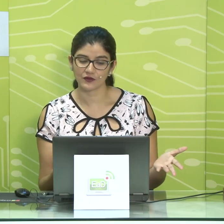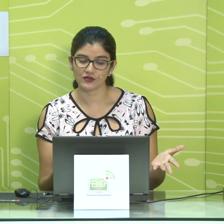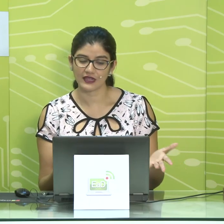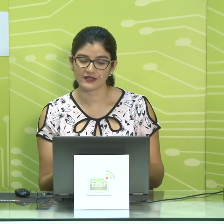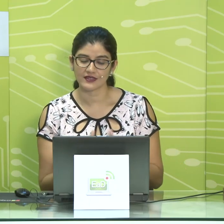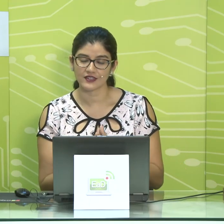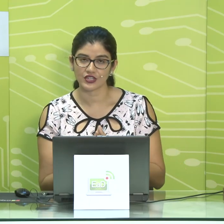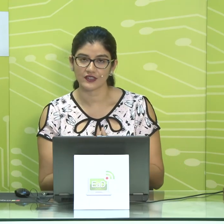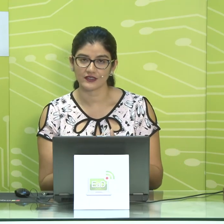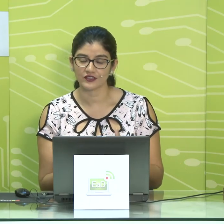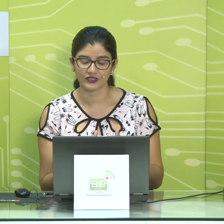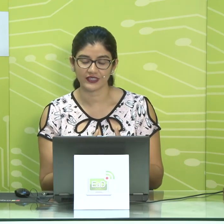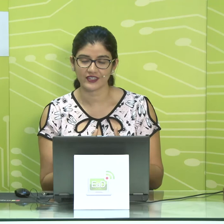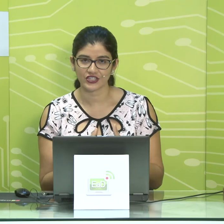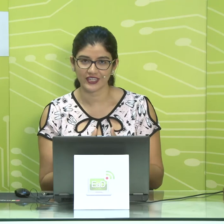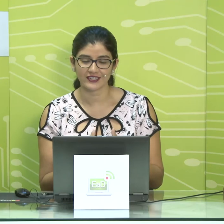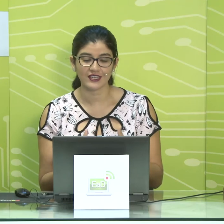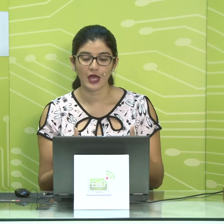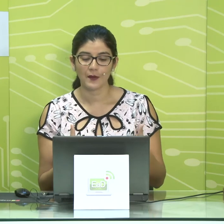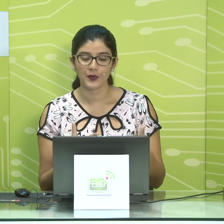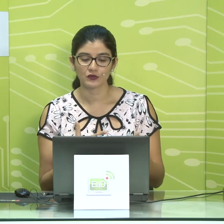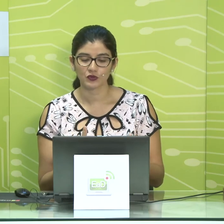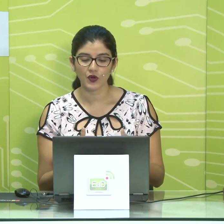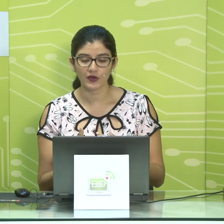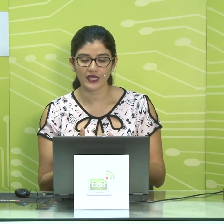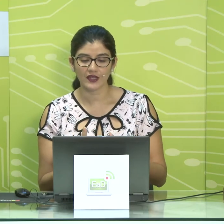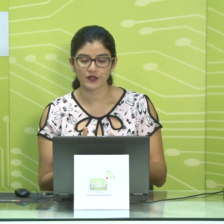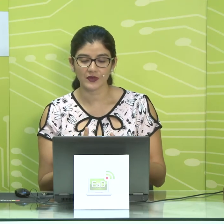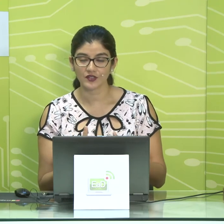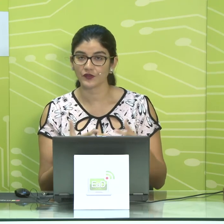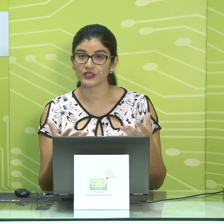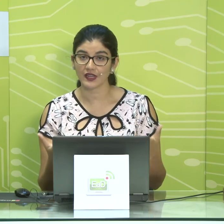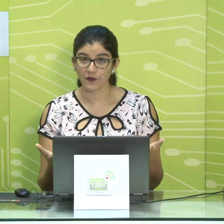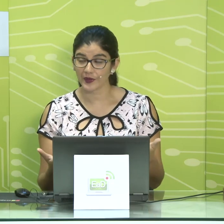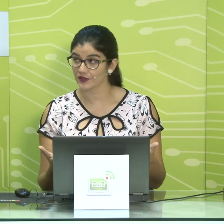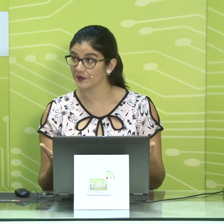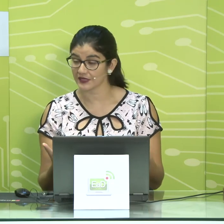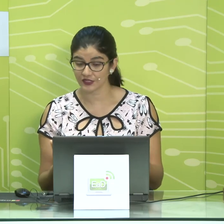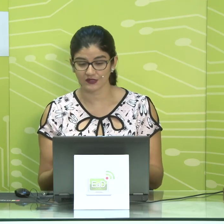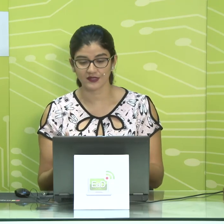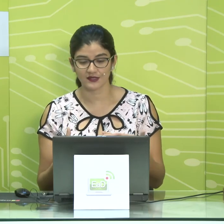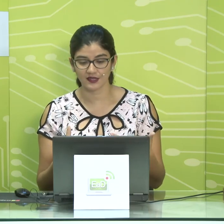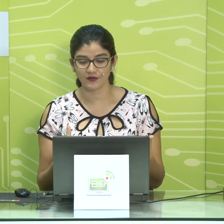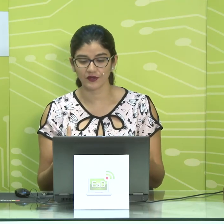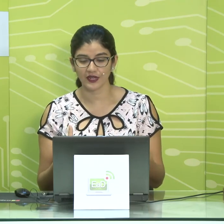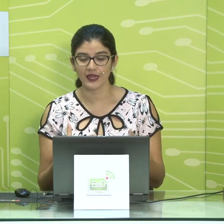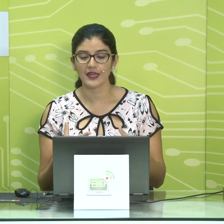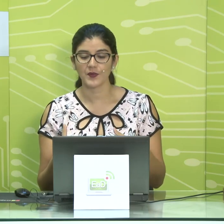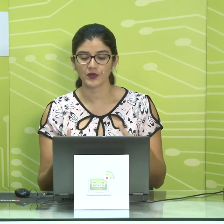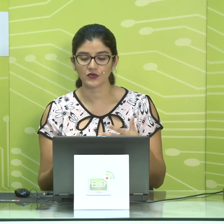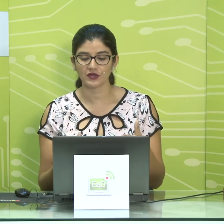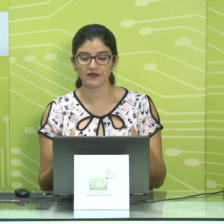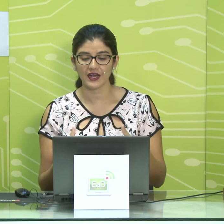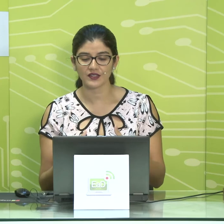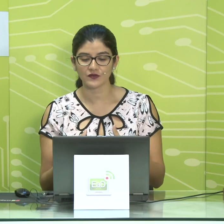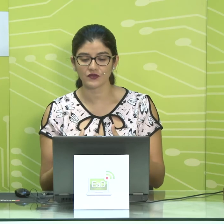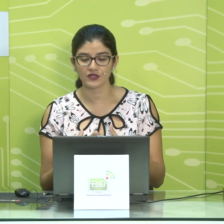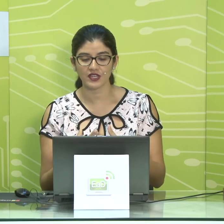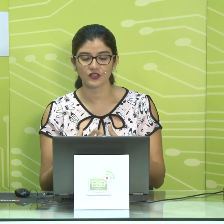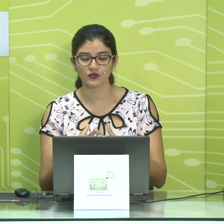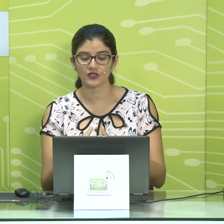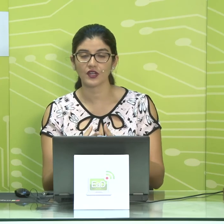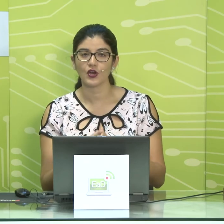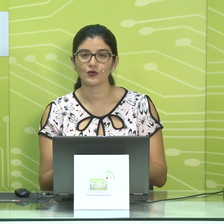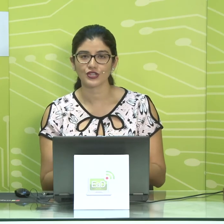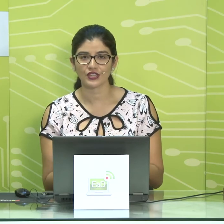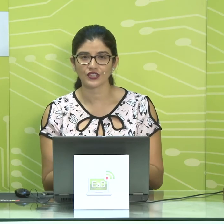Os alunos lá de Cerejeiras pontuam que o smartphone está com preço bastante acessível, né? E possui várias funções